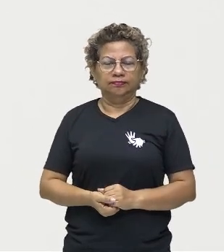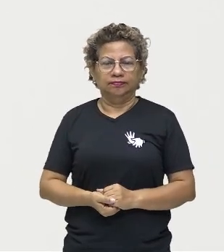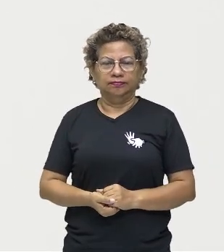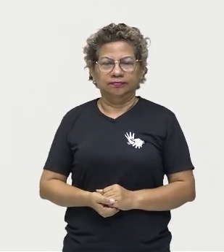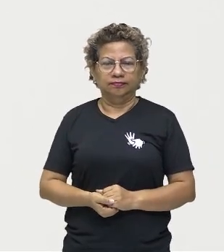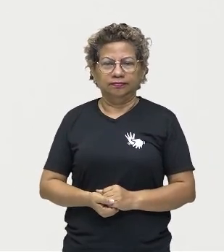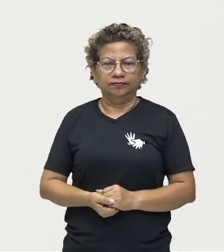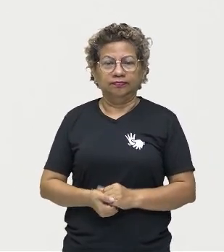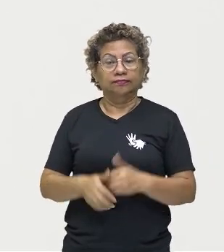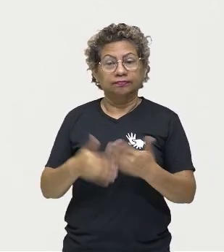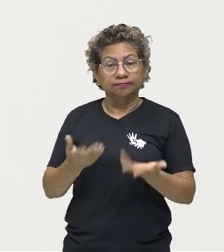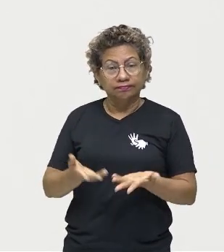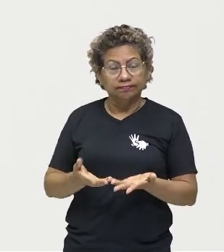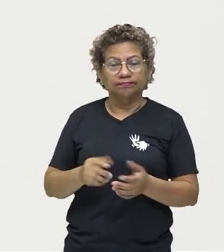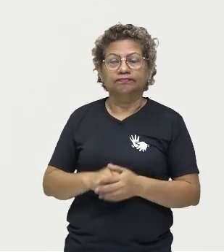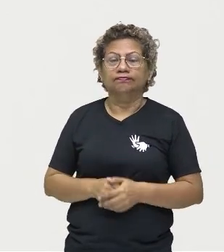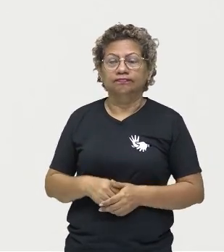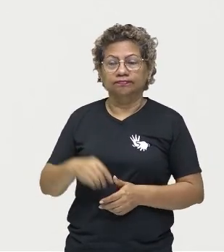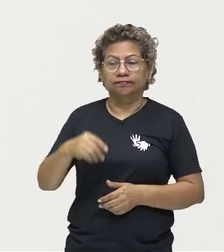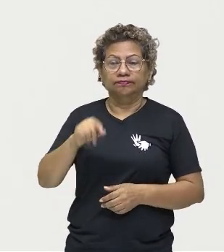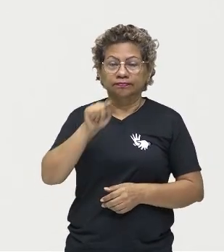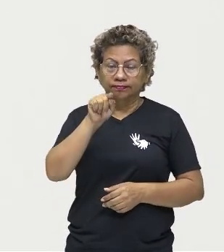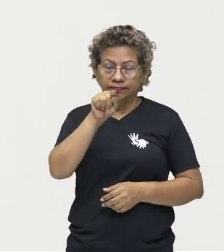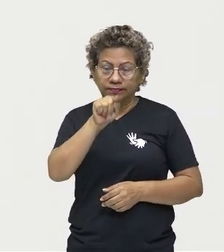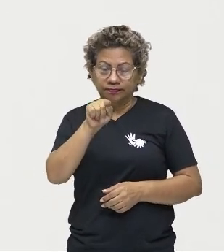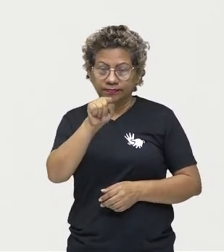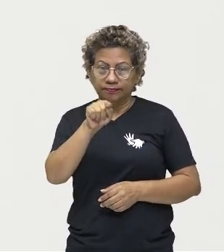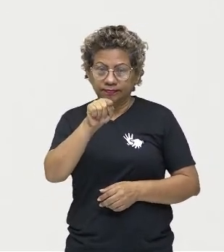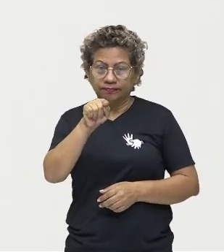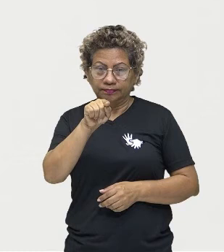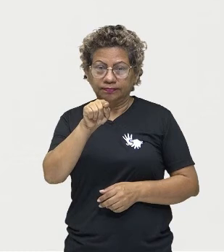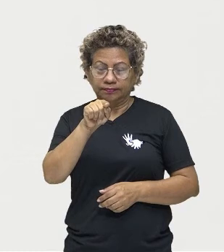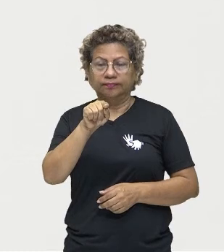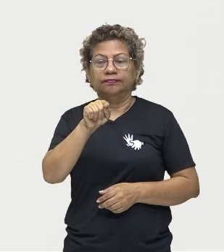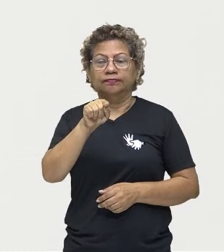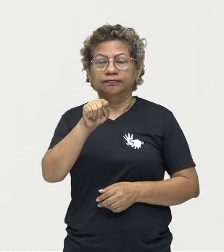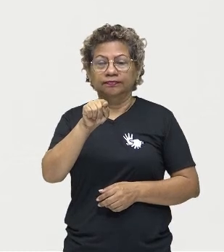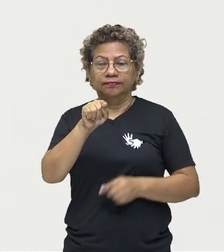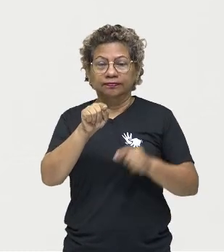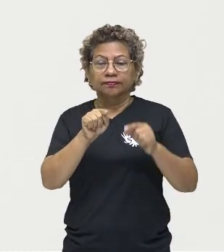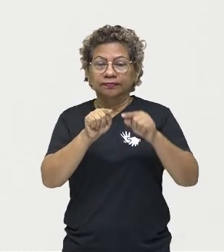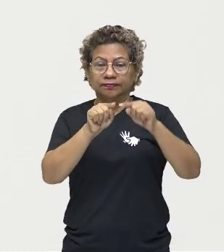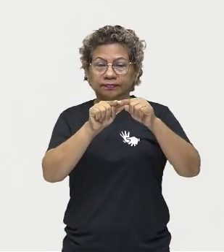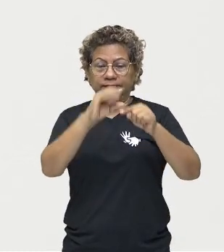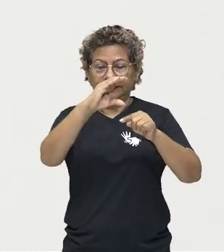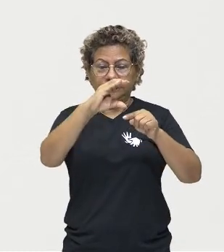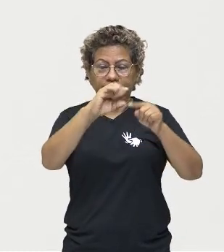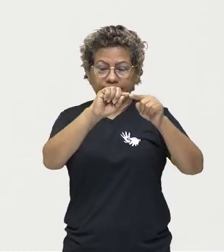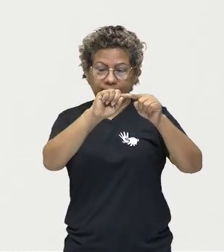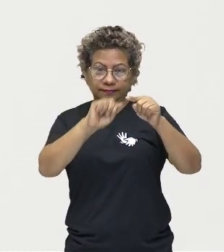O ponto G divide o segmento, né, da mediana